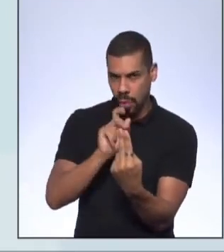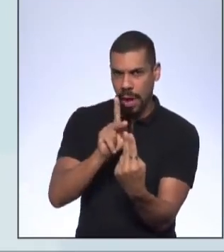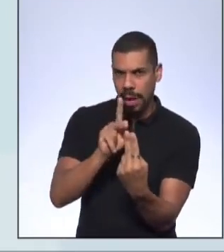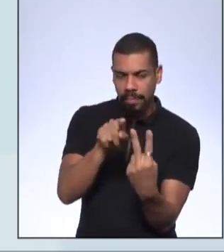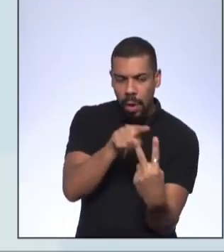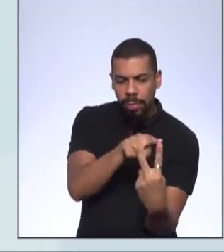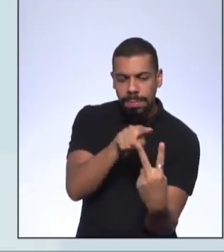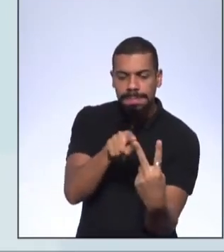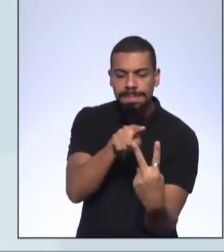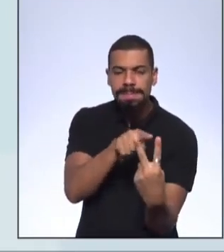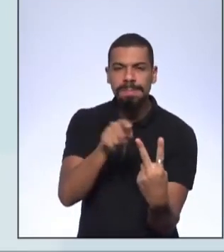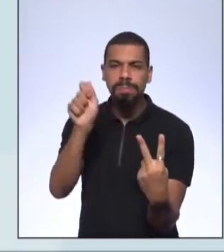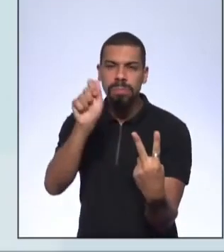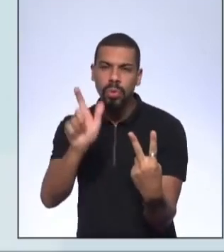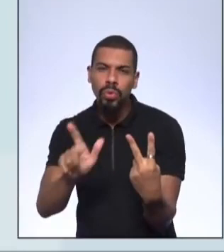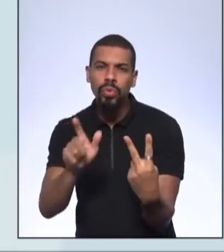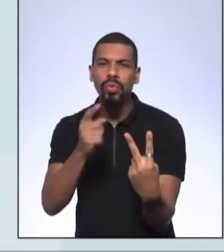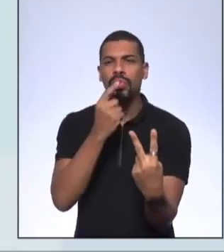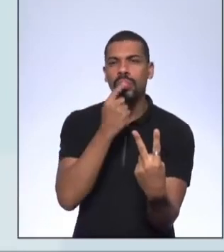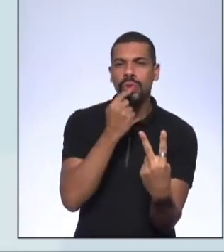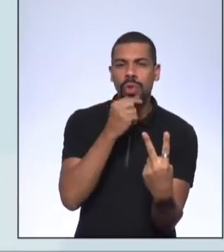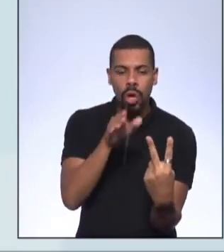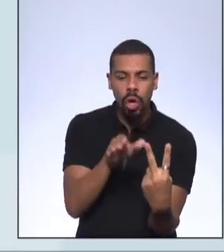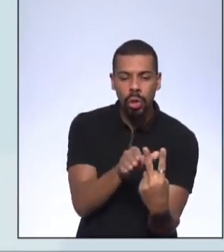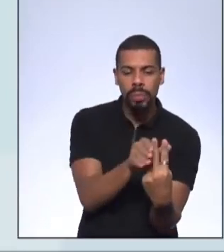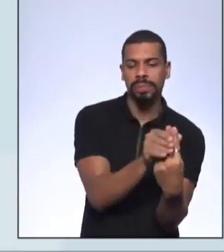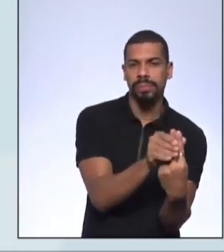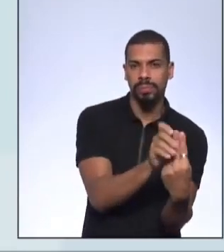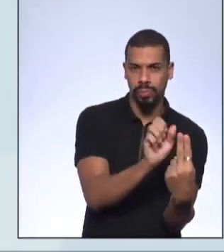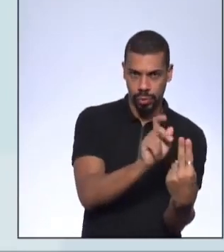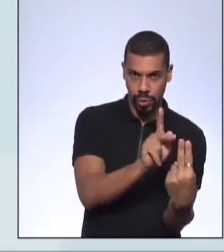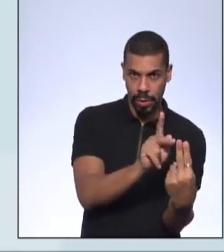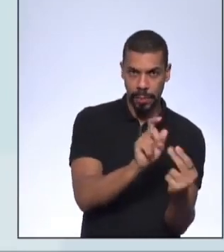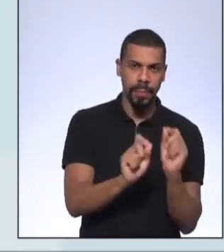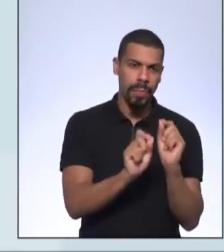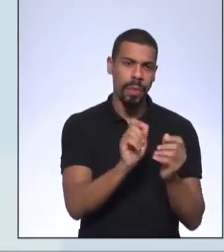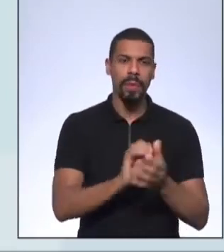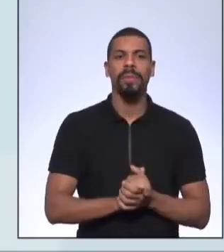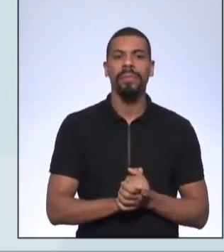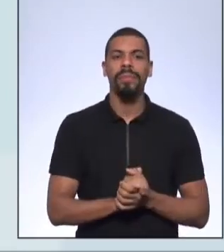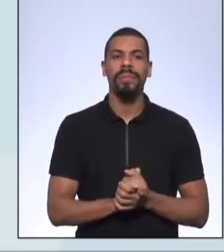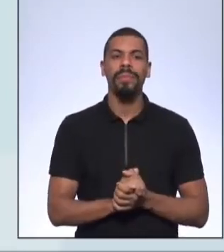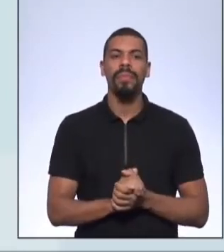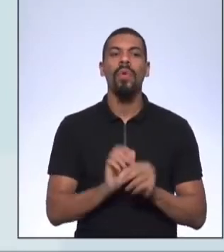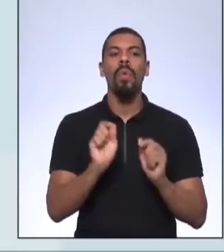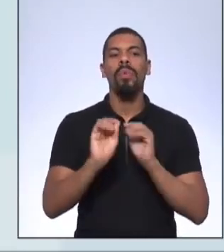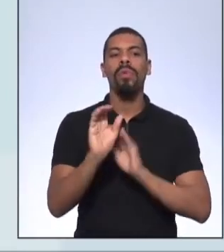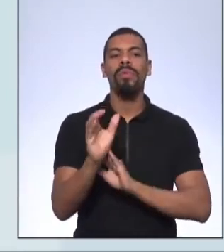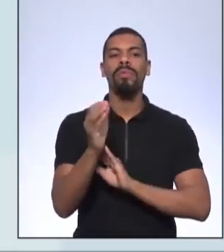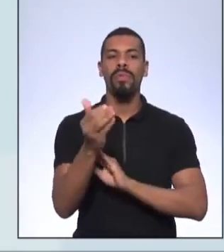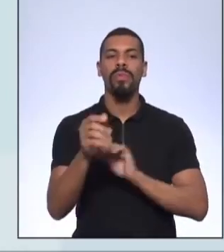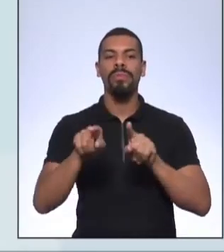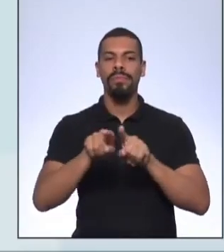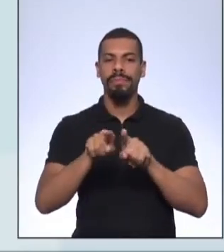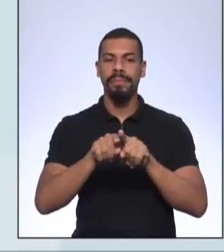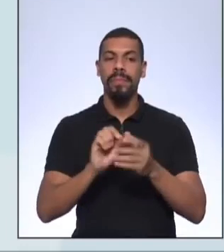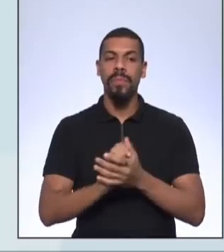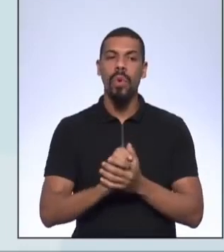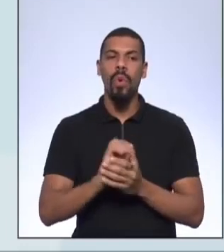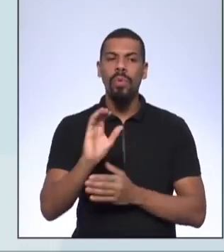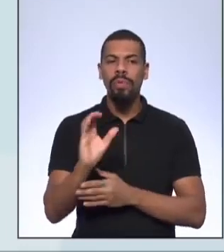Tá? Primeira coisa, a membrana nuclear, que eu chamo de carioteca, ela vai se descondensar, ela vai sofrer um